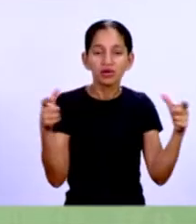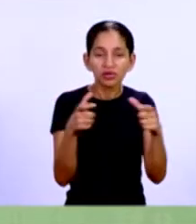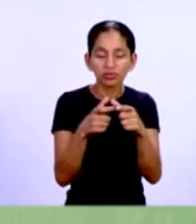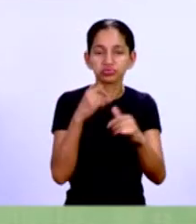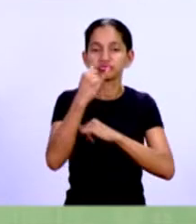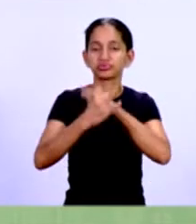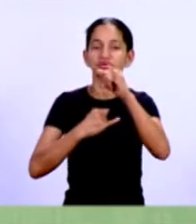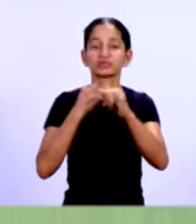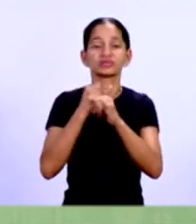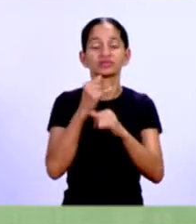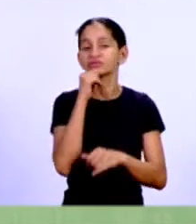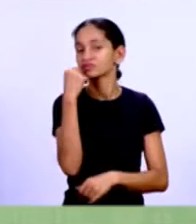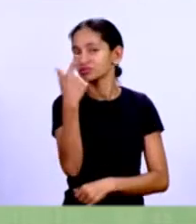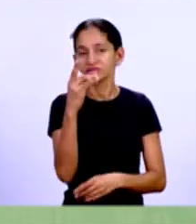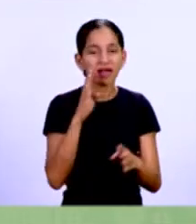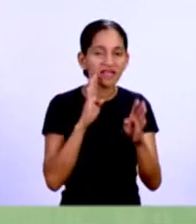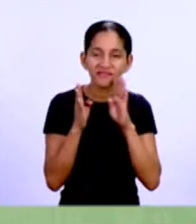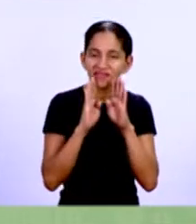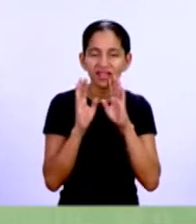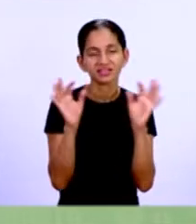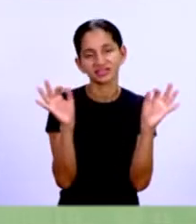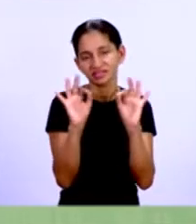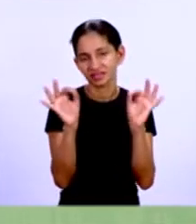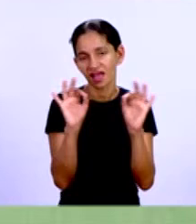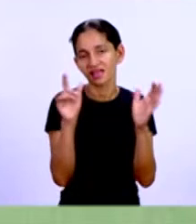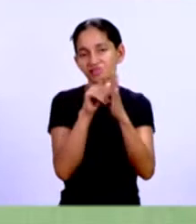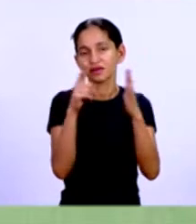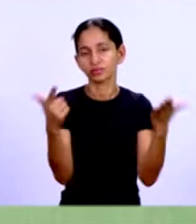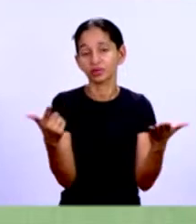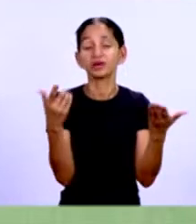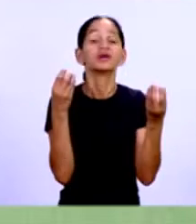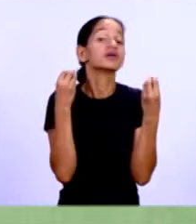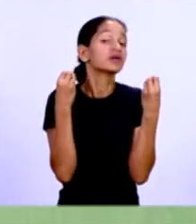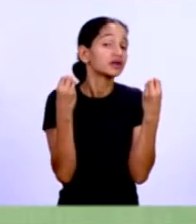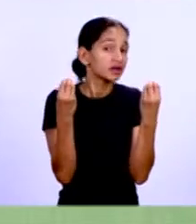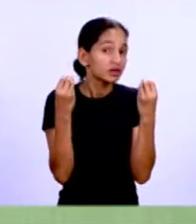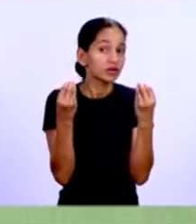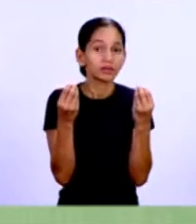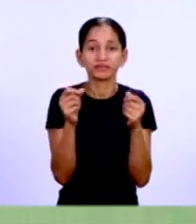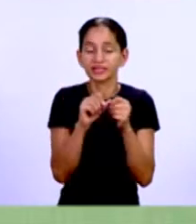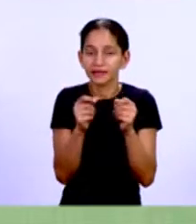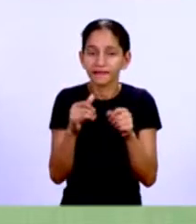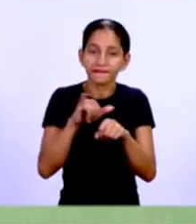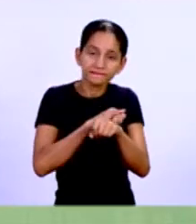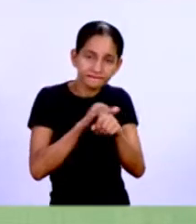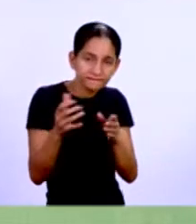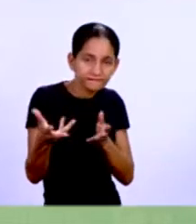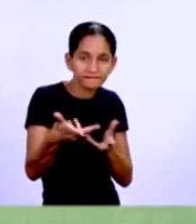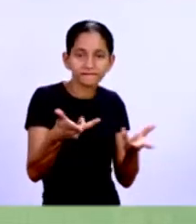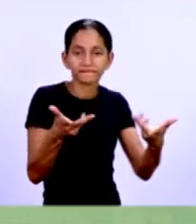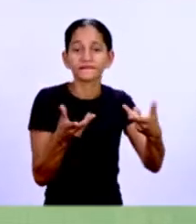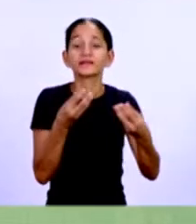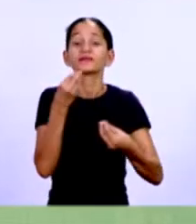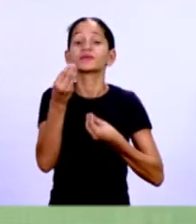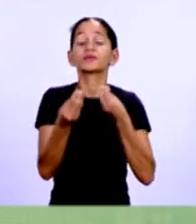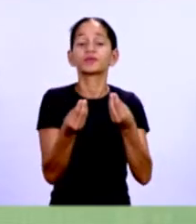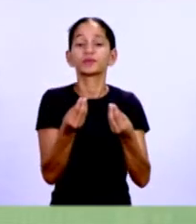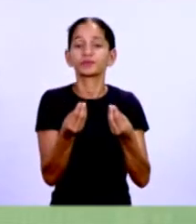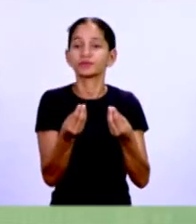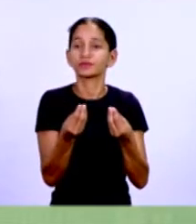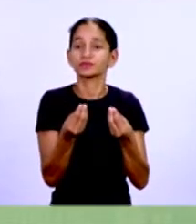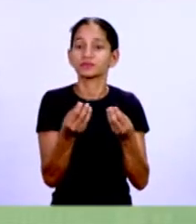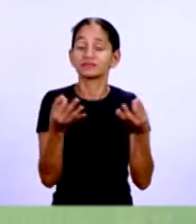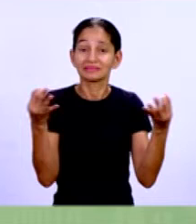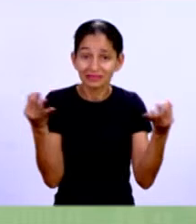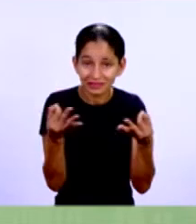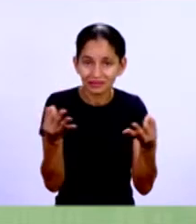não tem Facebook, quase não tem jornal. Então, você vai ter que arbitrar o que você considera. Não quer dizer que tem que ter